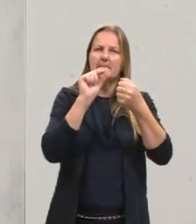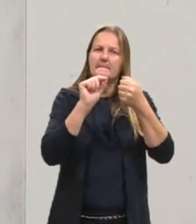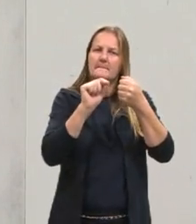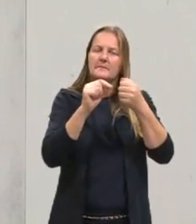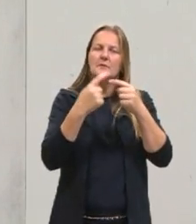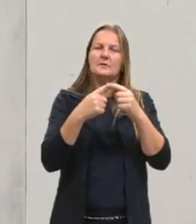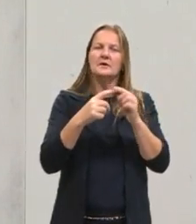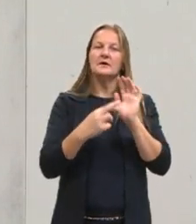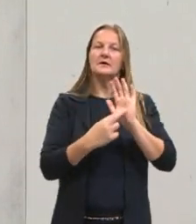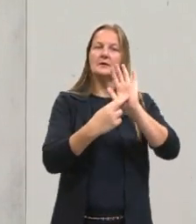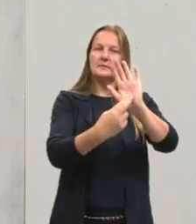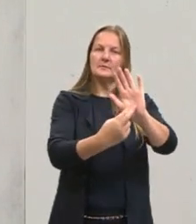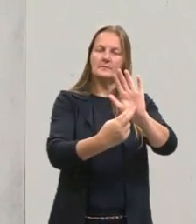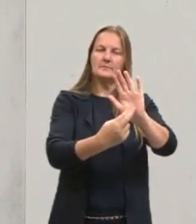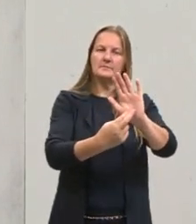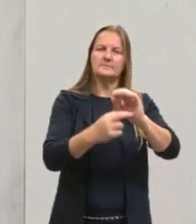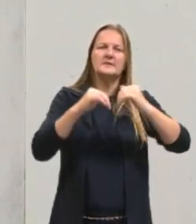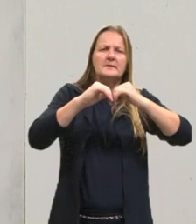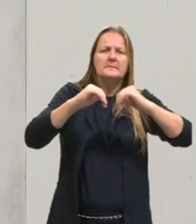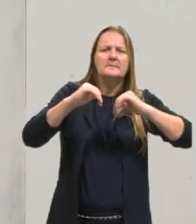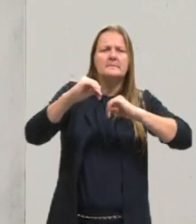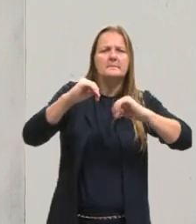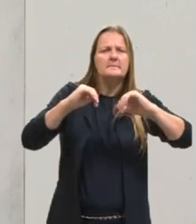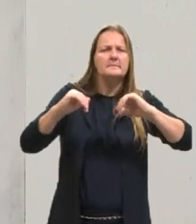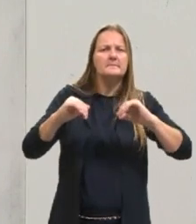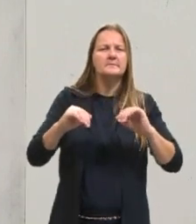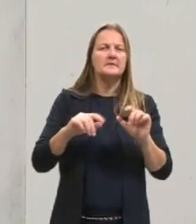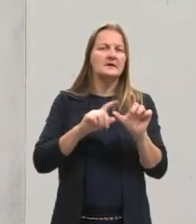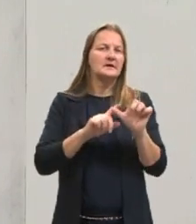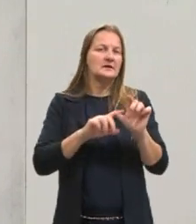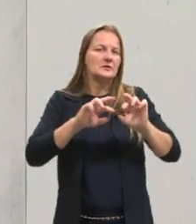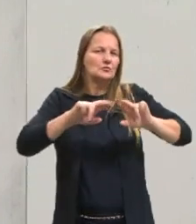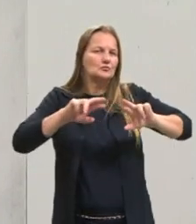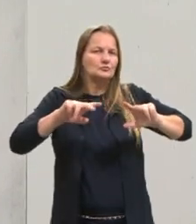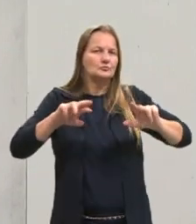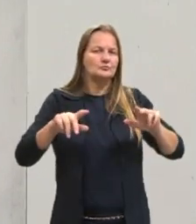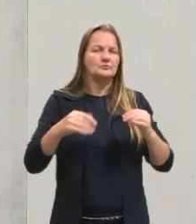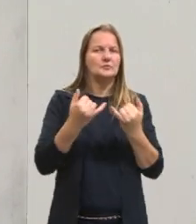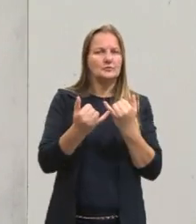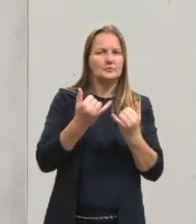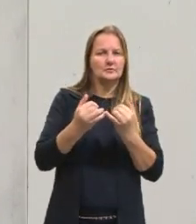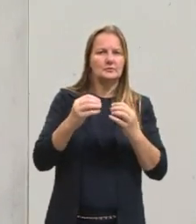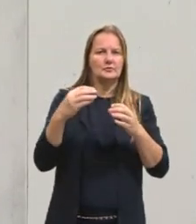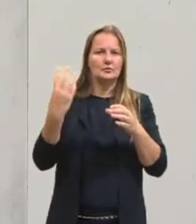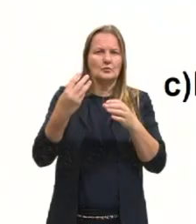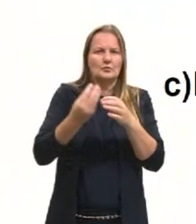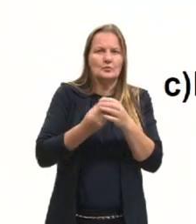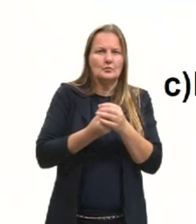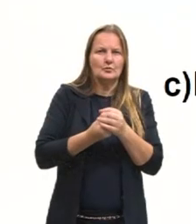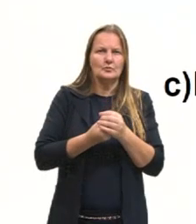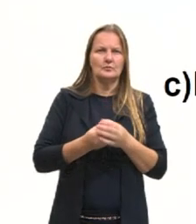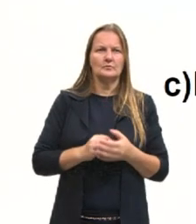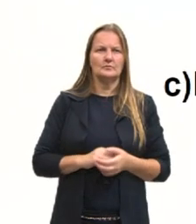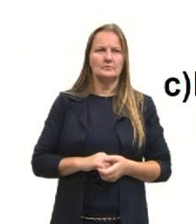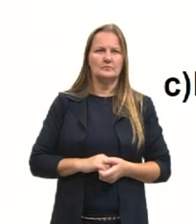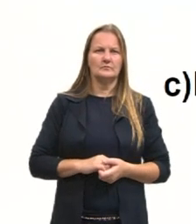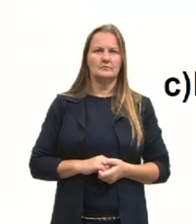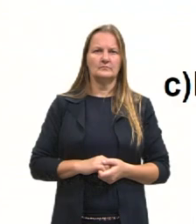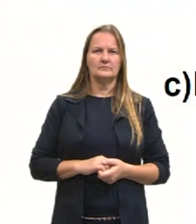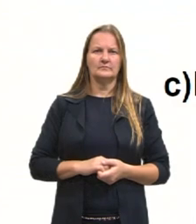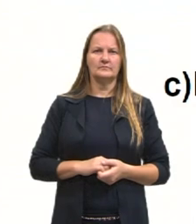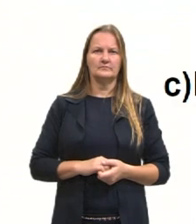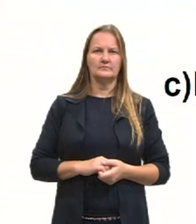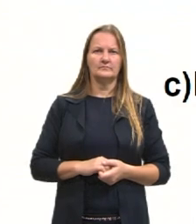poder separar termos, né? Separar os elementos desse conjunto. A, E, I, O,